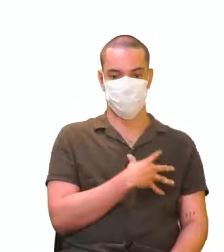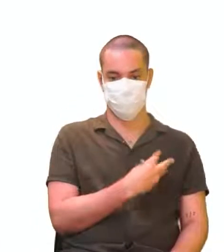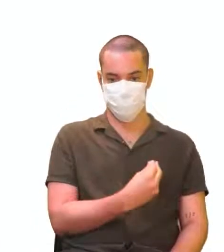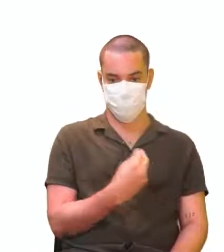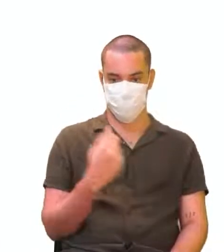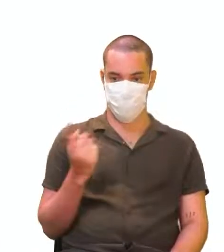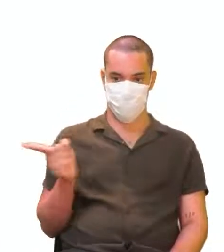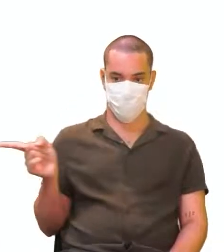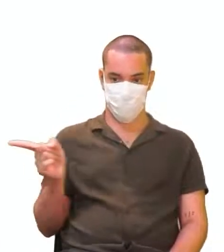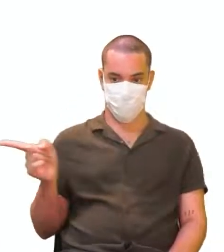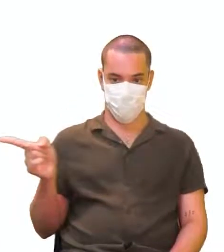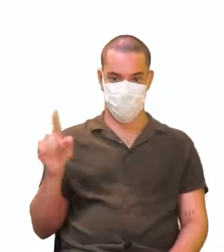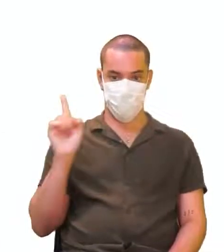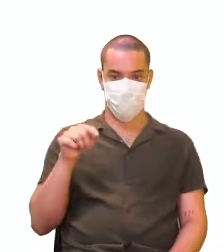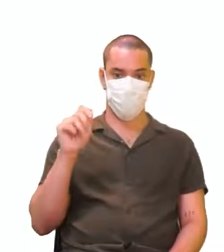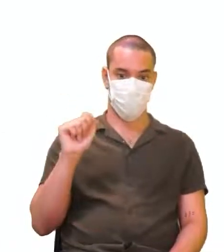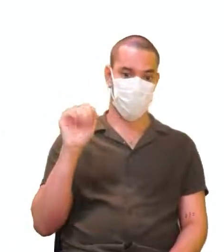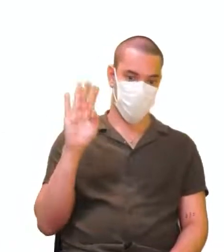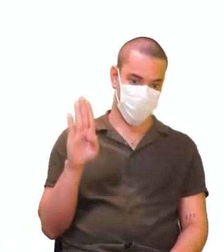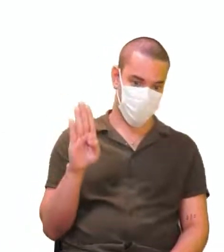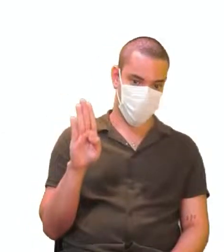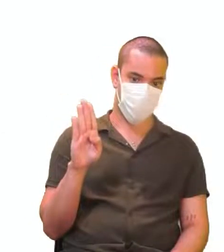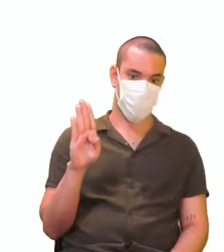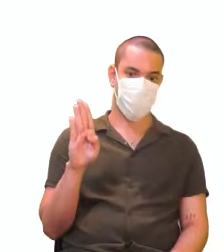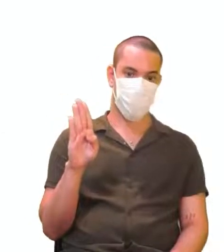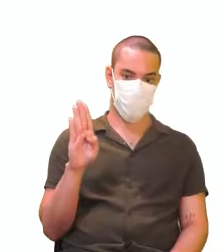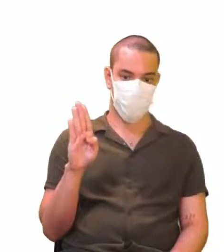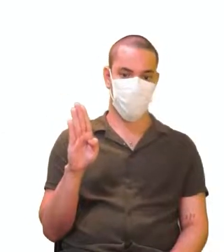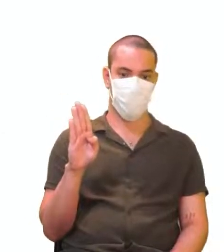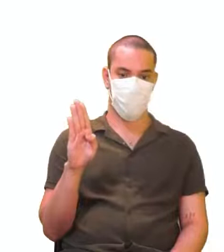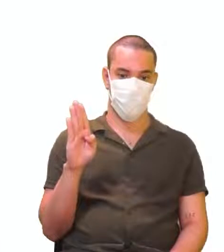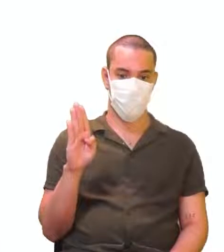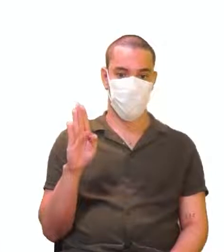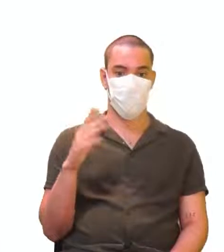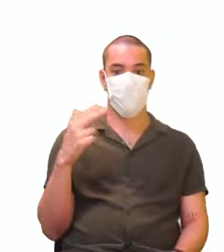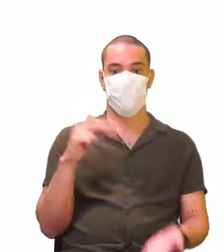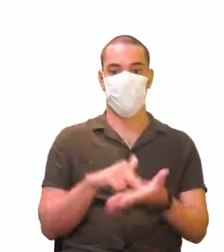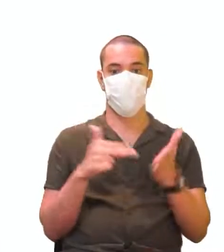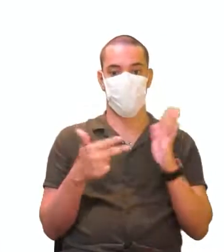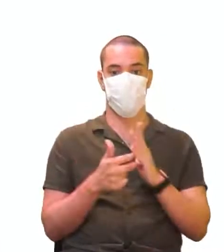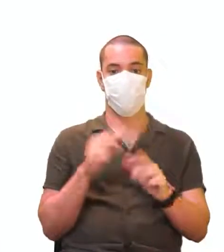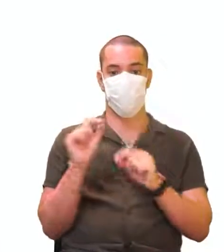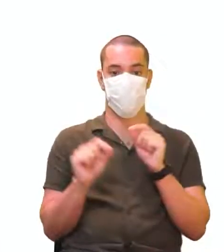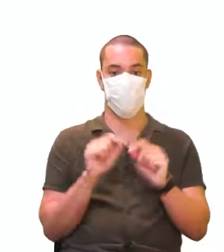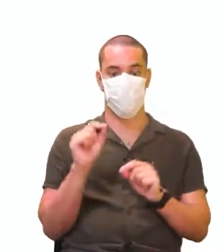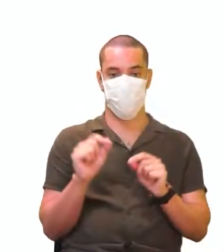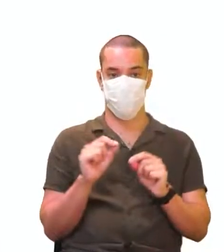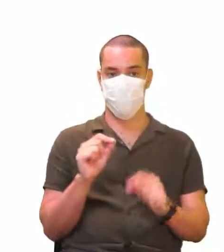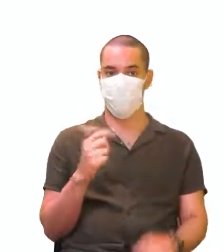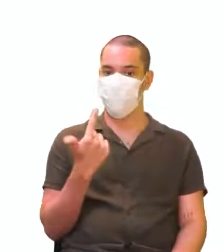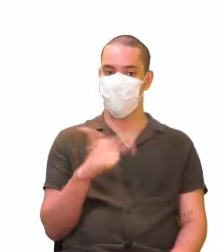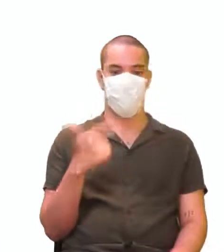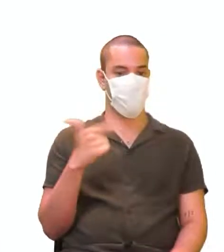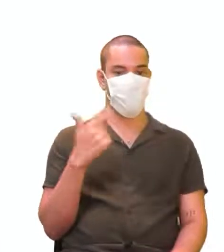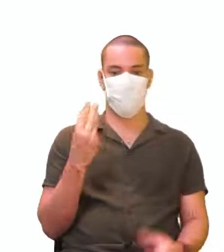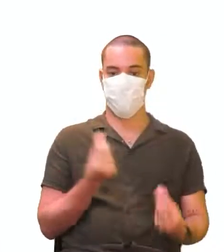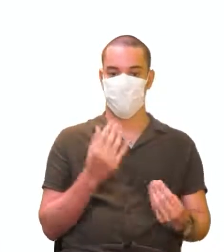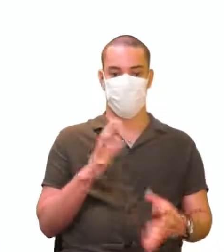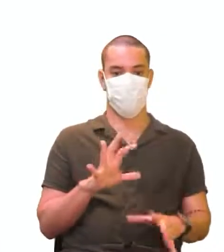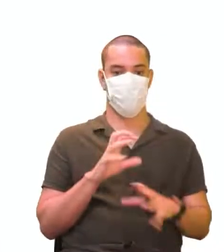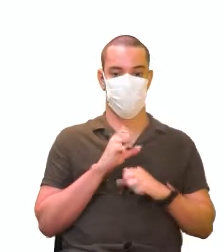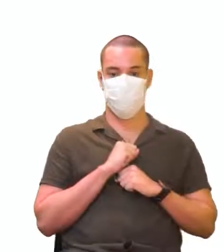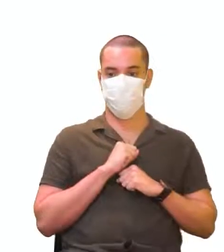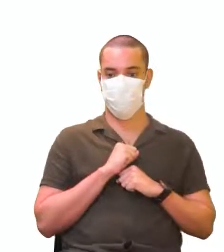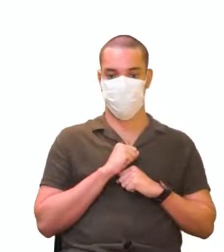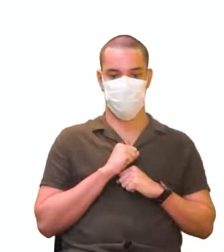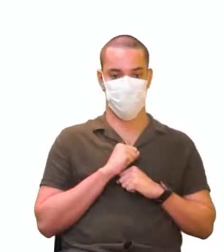oitavo indivíduo, ele é um AB, Sim. Entendeu? Então isso significa que não tem como ela ter